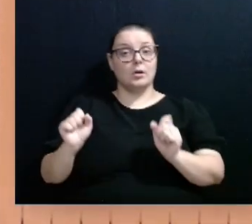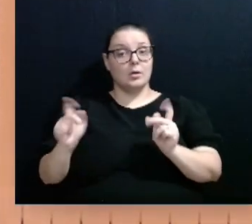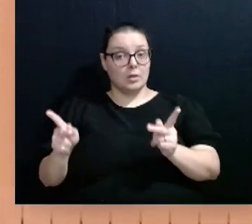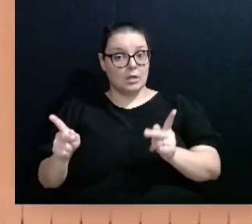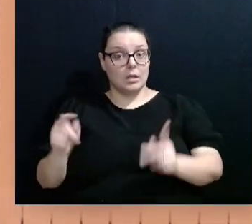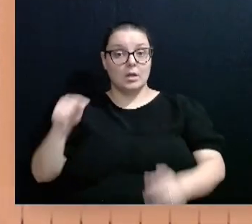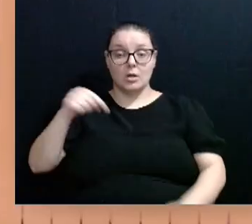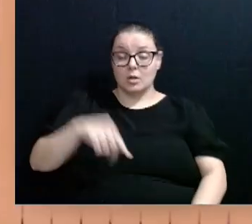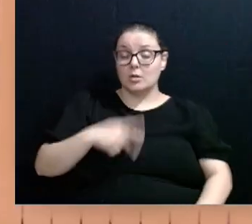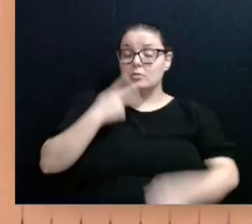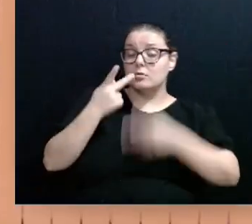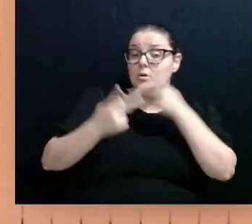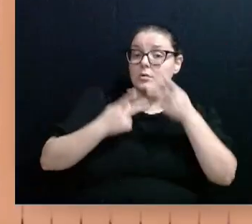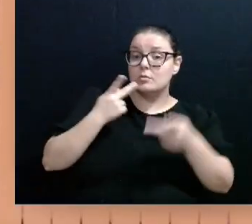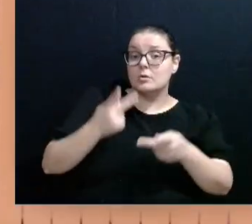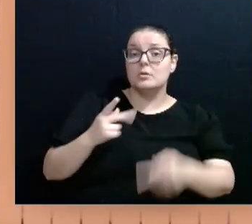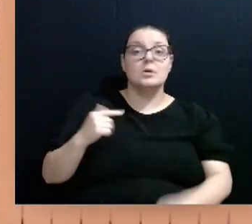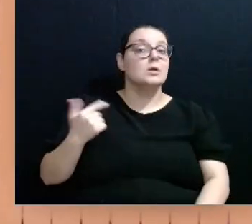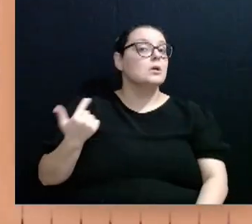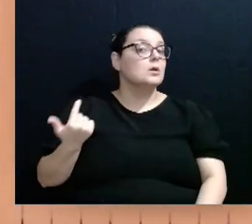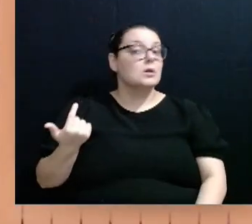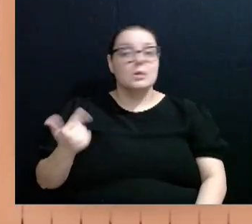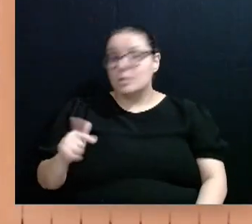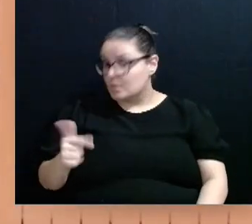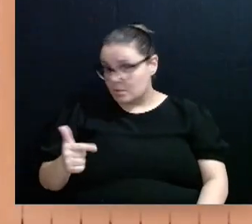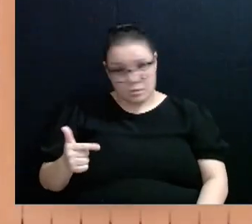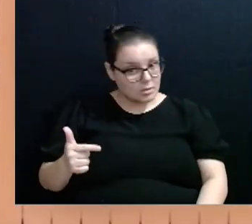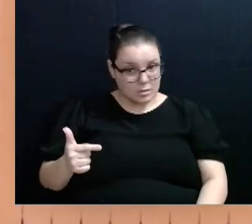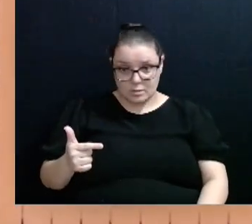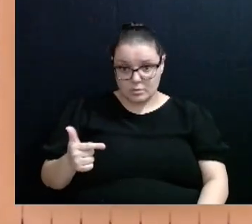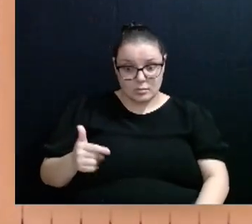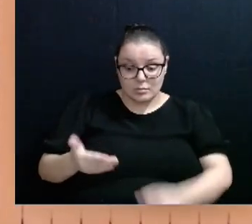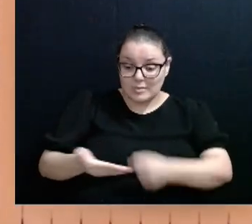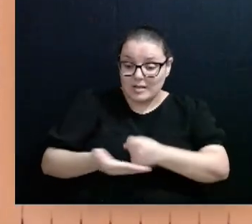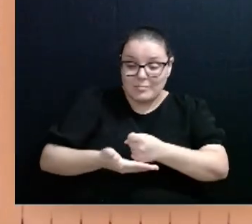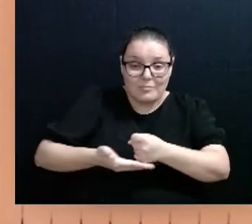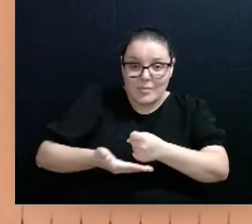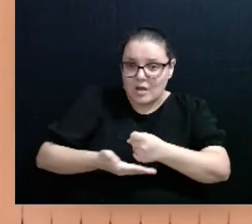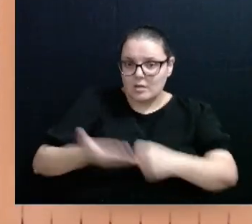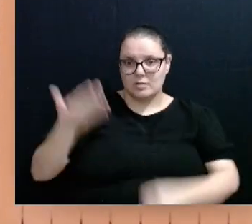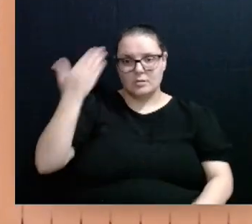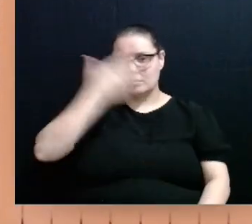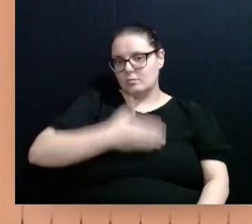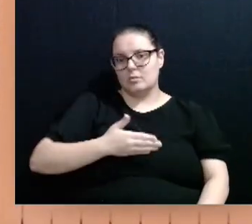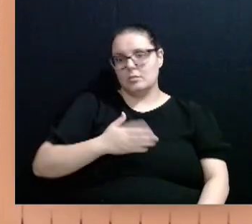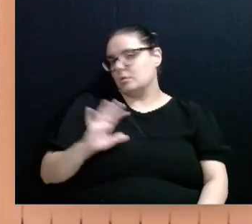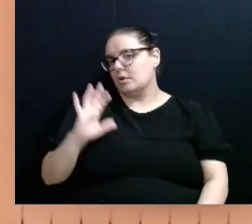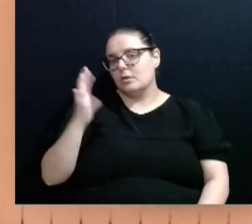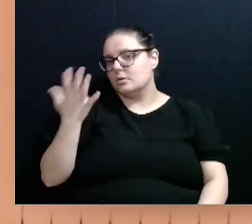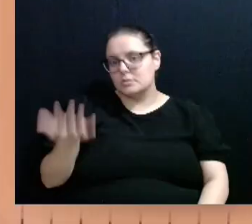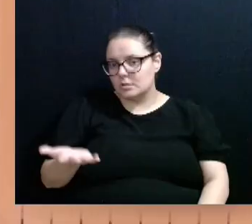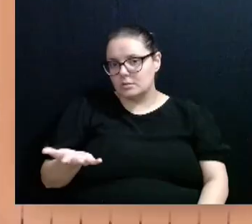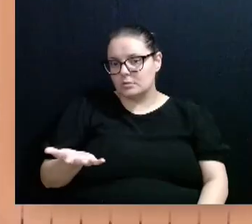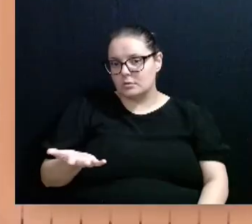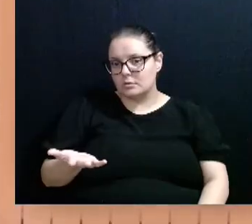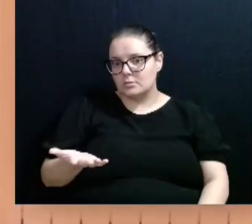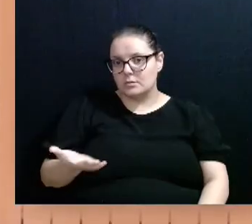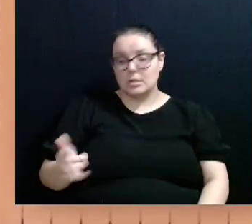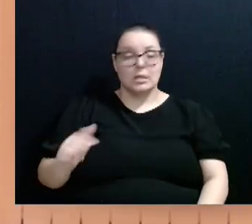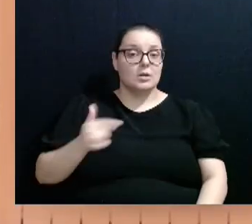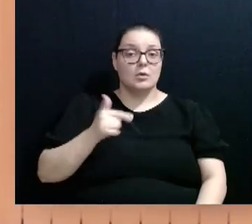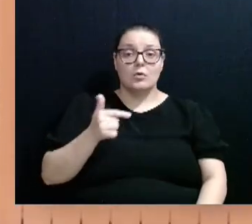falamos é que não existe indício mínimo de que os fatos existiram. Não existiu